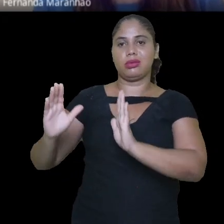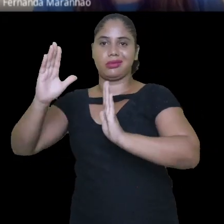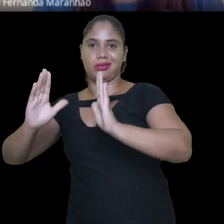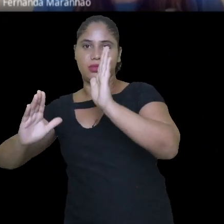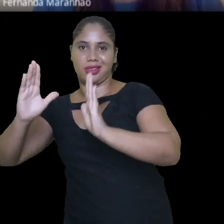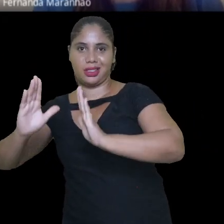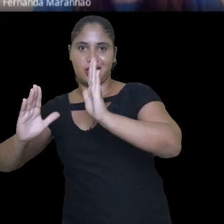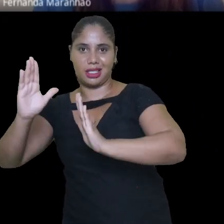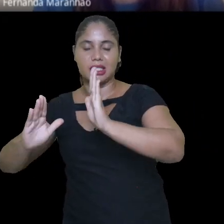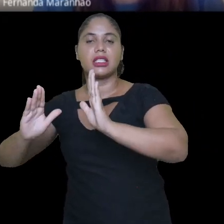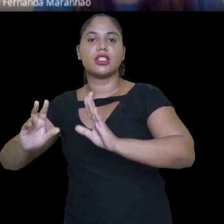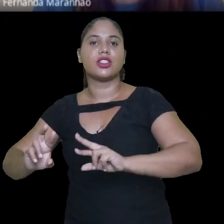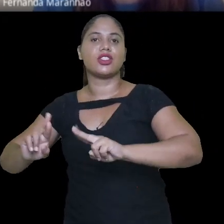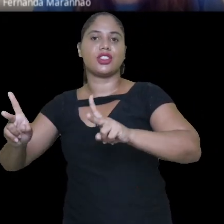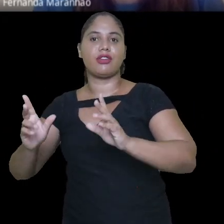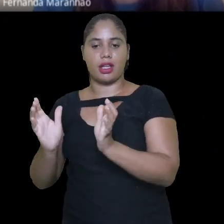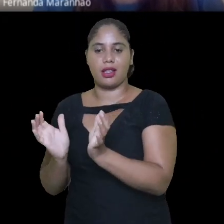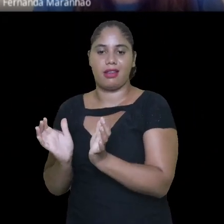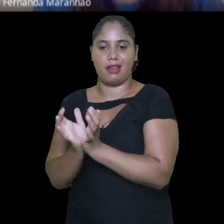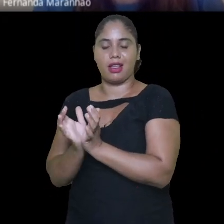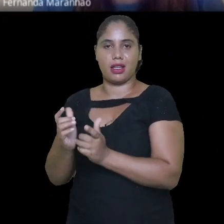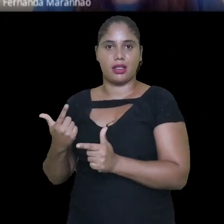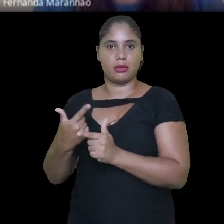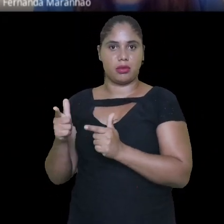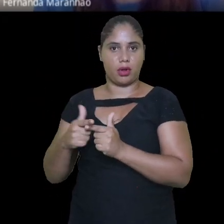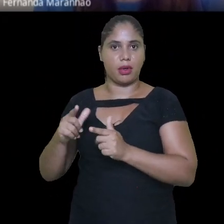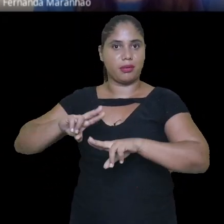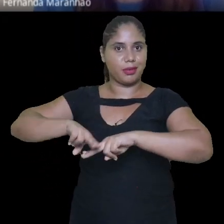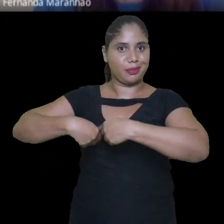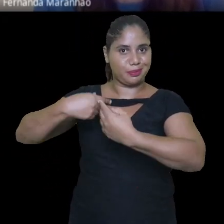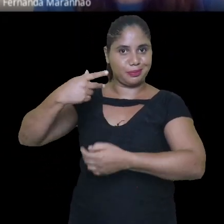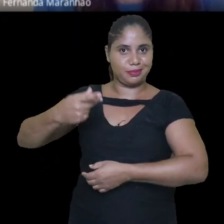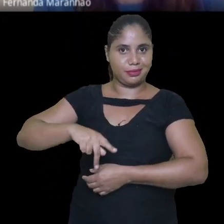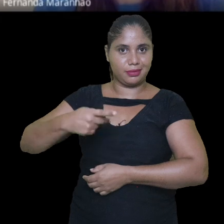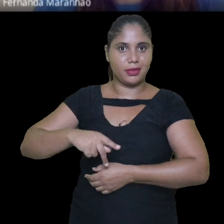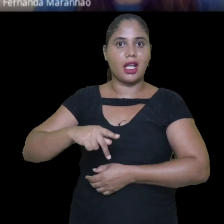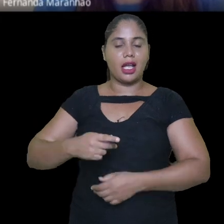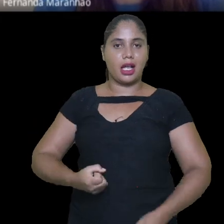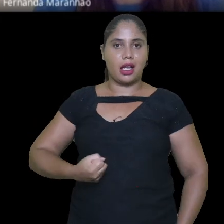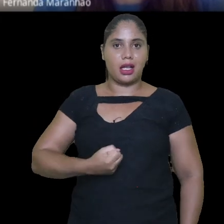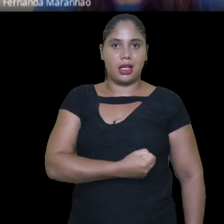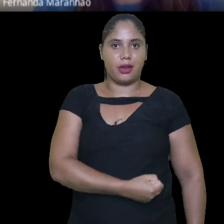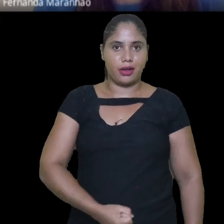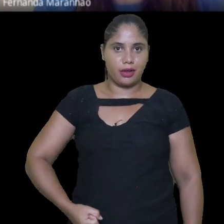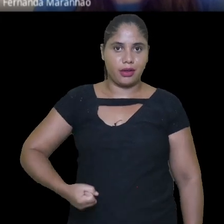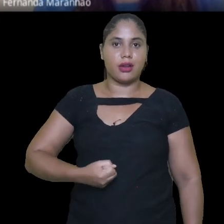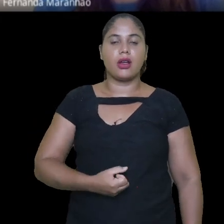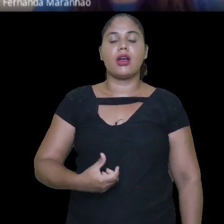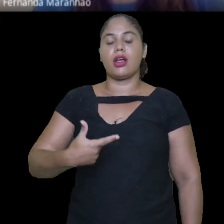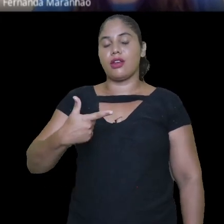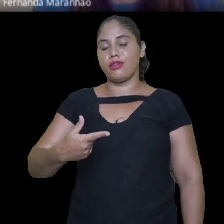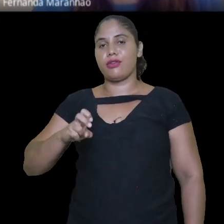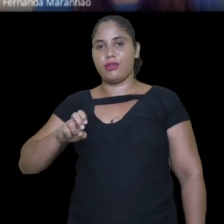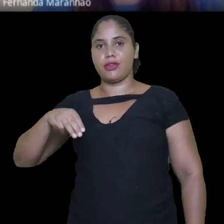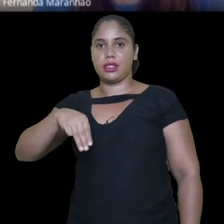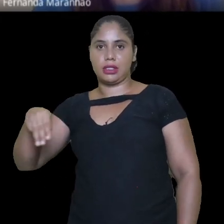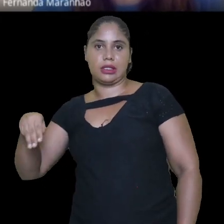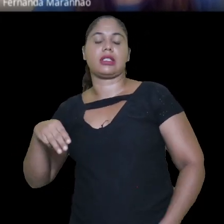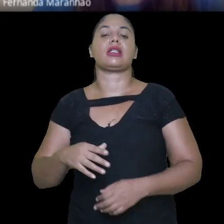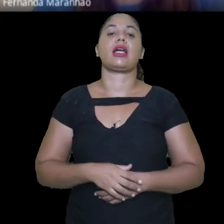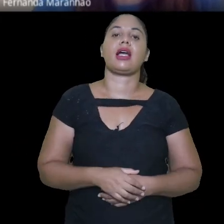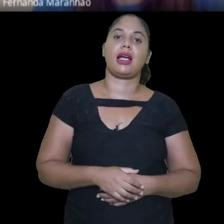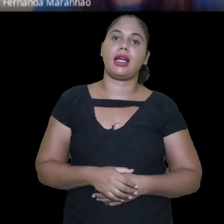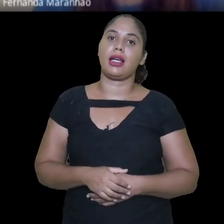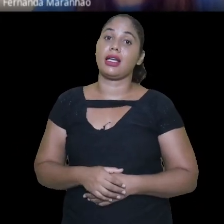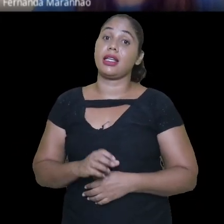uma ultrassonografia detectou ele com menos de 25 milímetros, e aí se a gente trata de uma primigesta, a sugestão da literatura